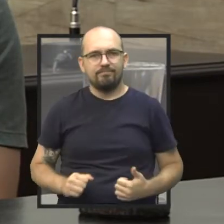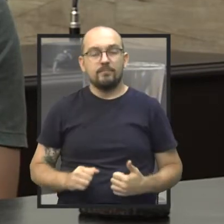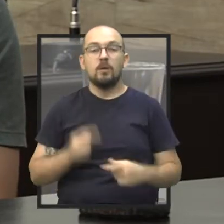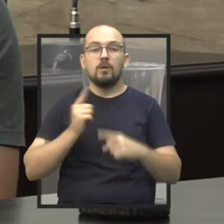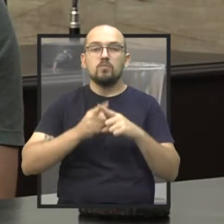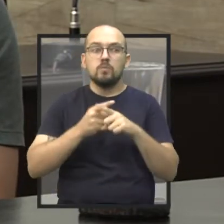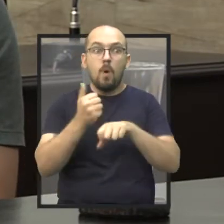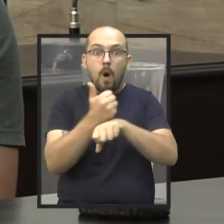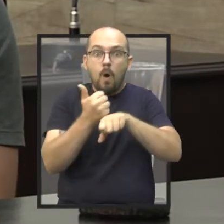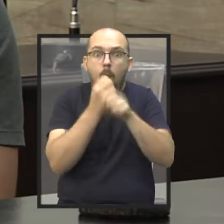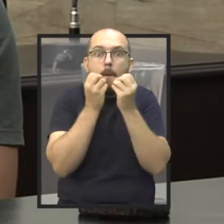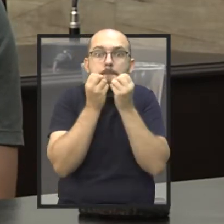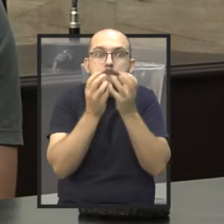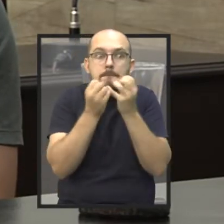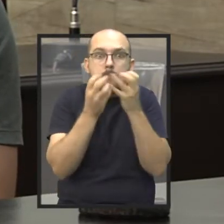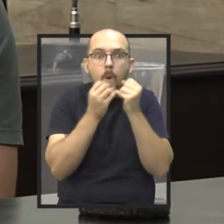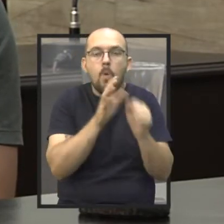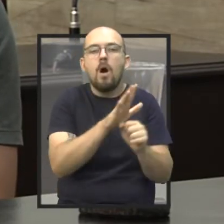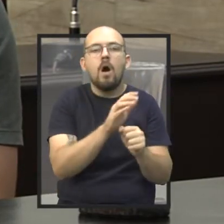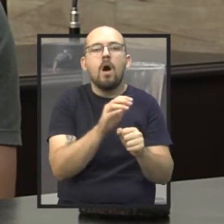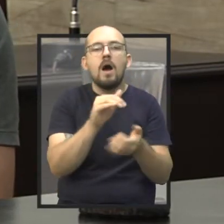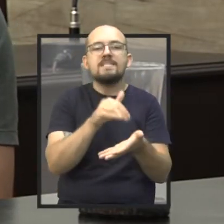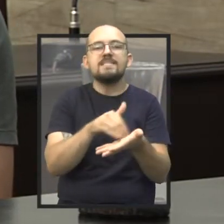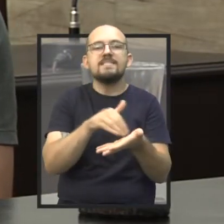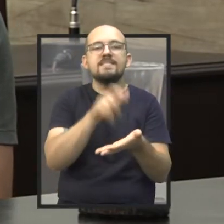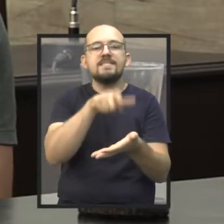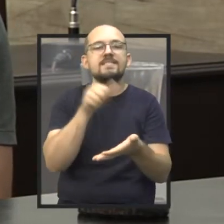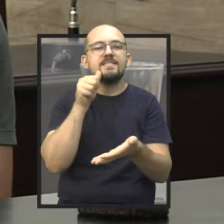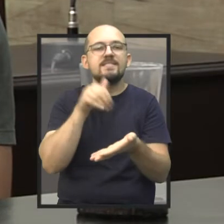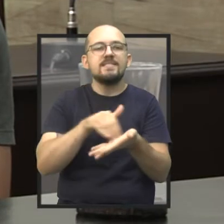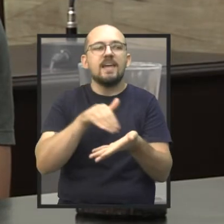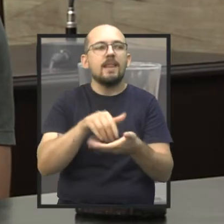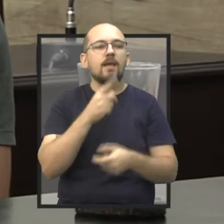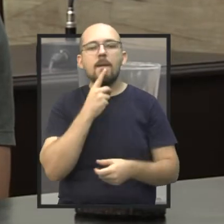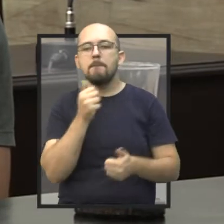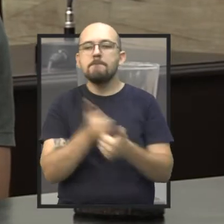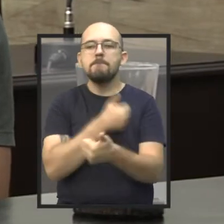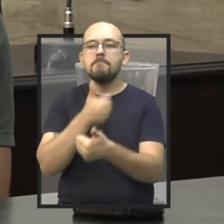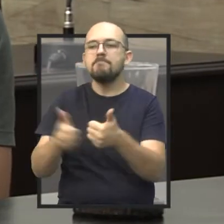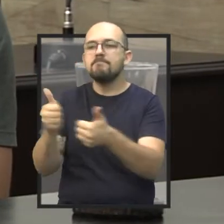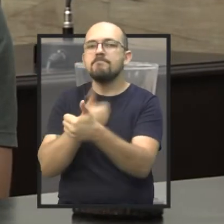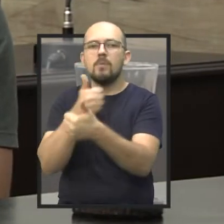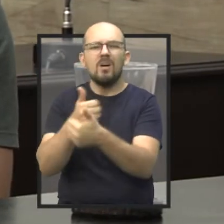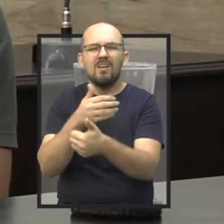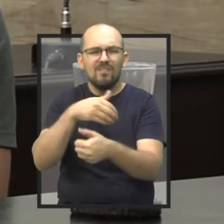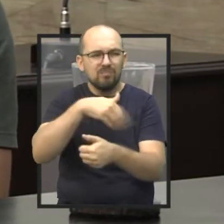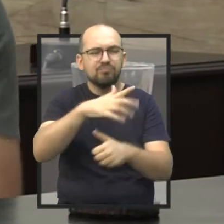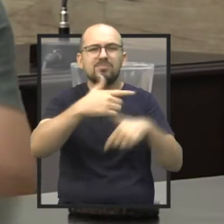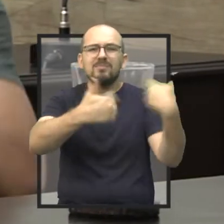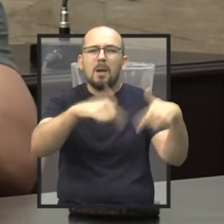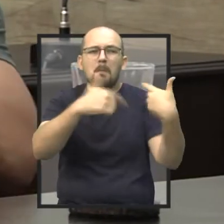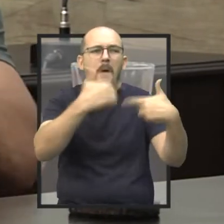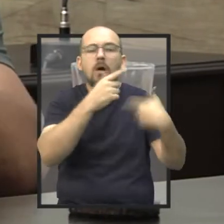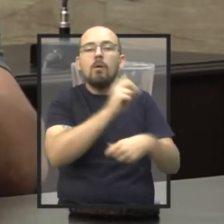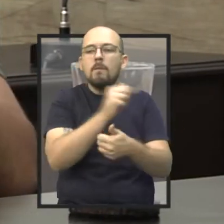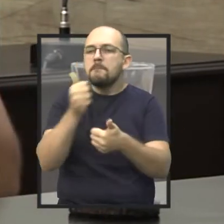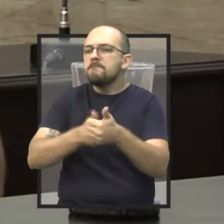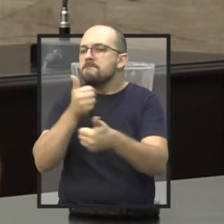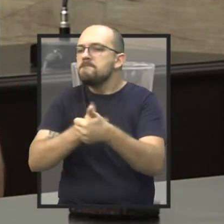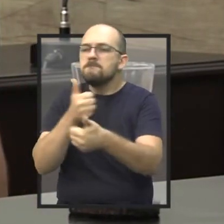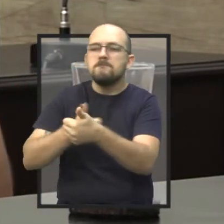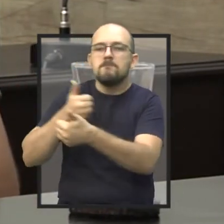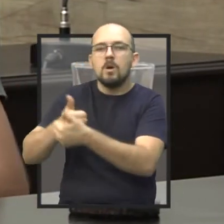utilizados e otimizados, a secretária prefere perseguir e fazer picuinha. É esta a questão, ponto. Dentre esses